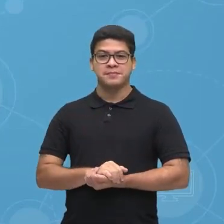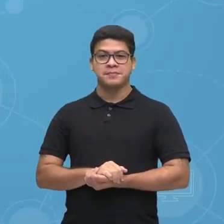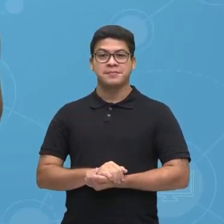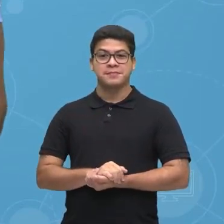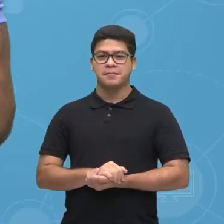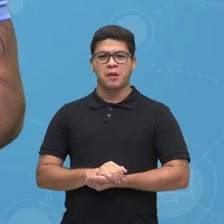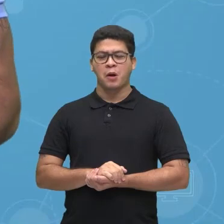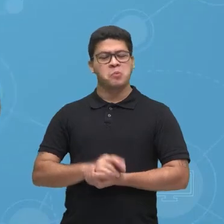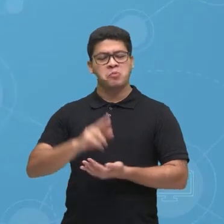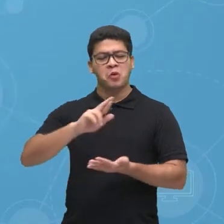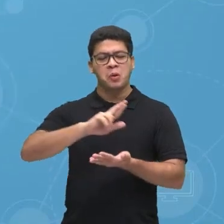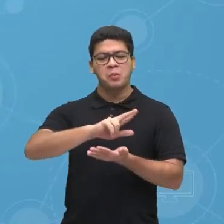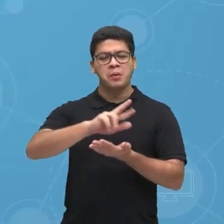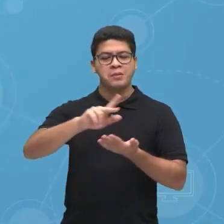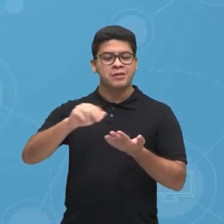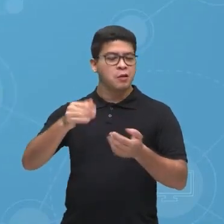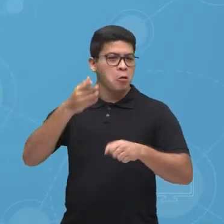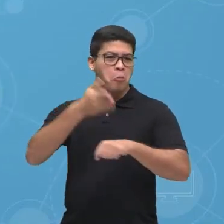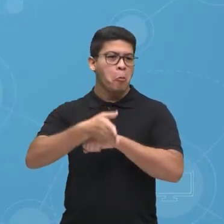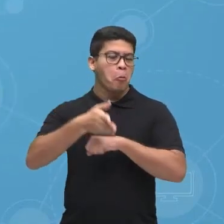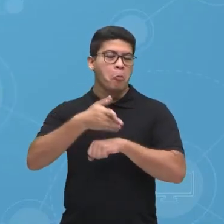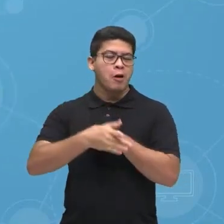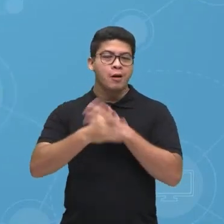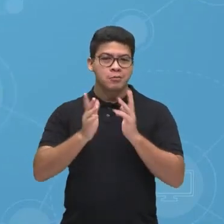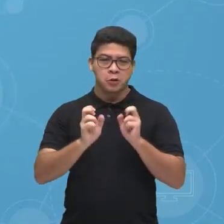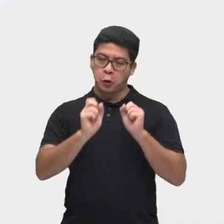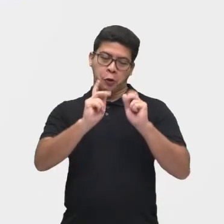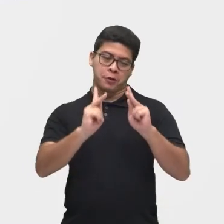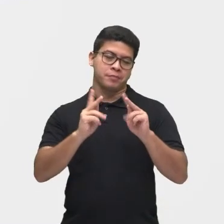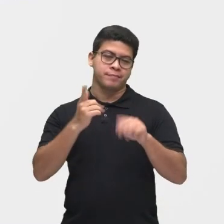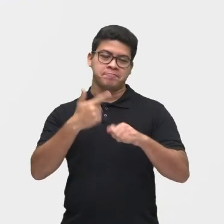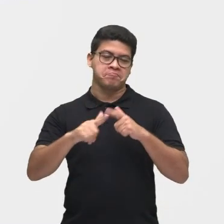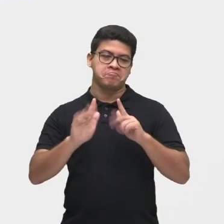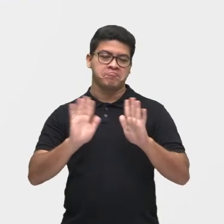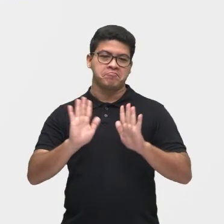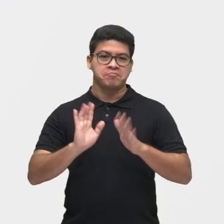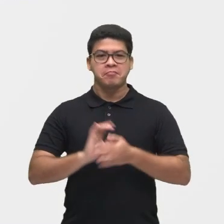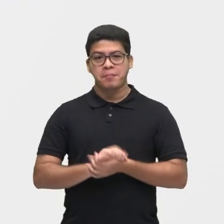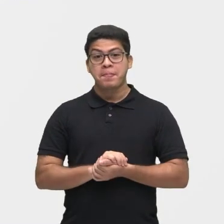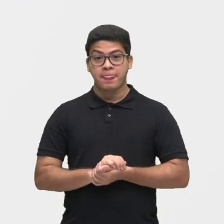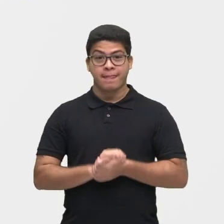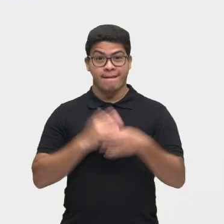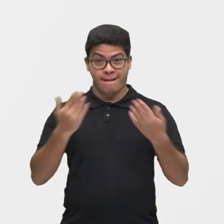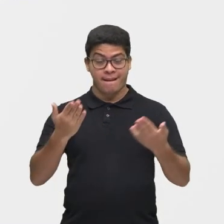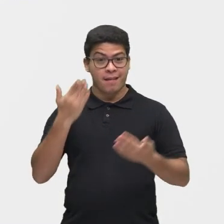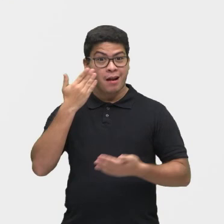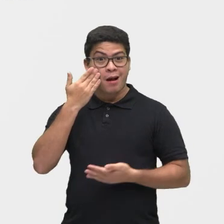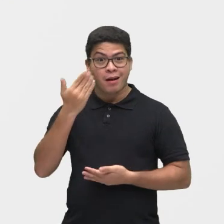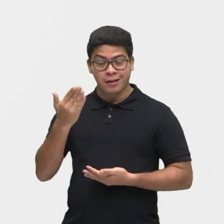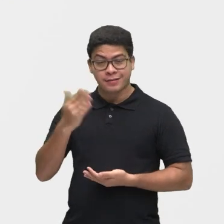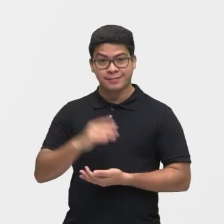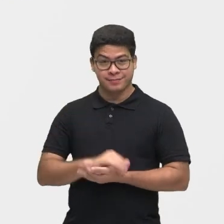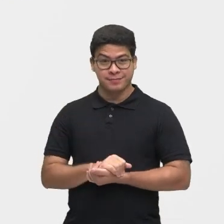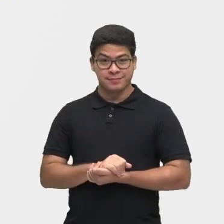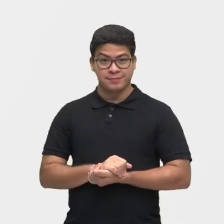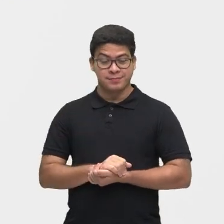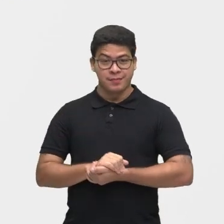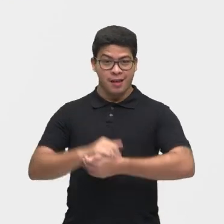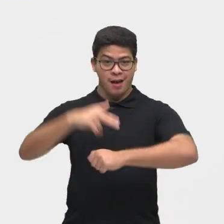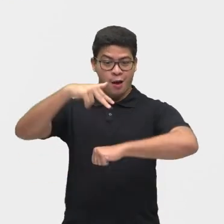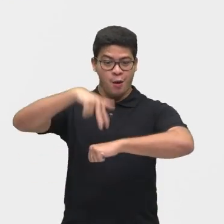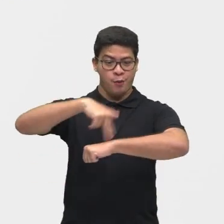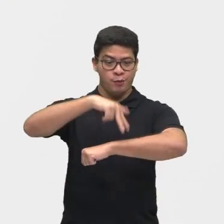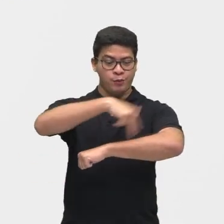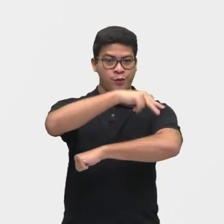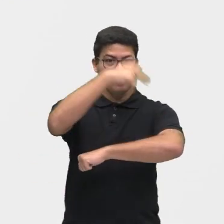não tem muita gente querendo participar, então vamos lá, vamos ver a questão que nós temos aí, ó. Tá aí, né? Nós colocamos aí, ginástica rítmica